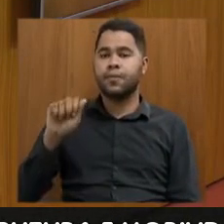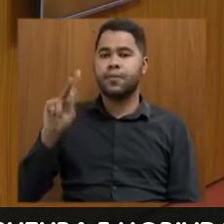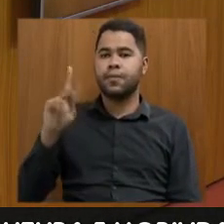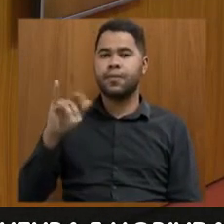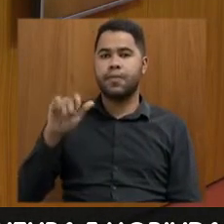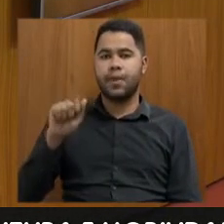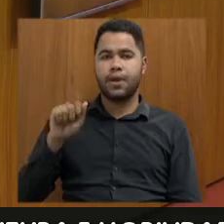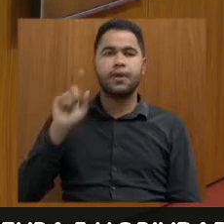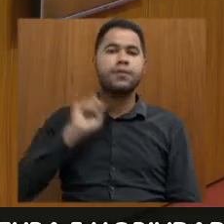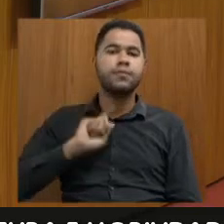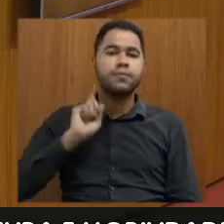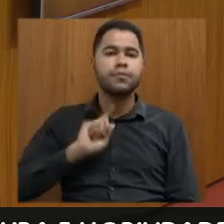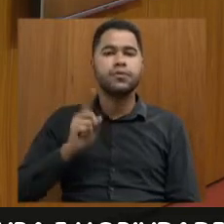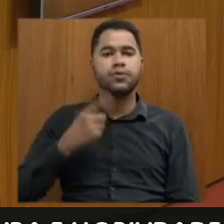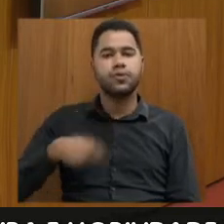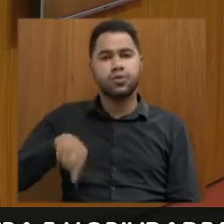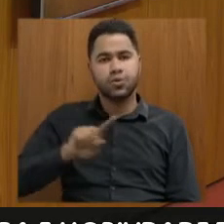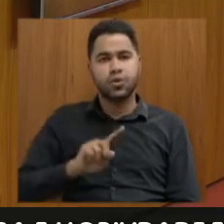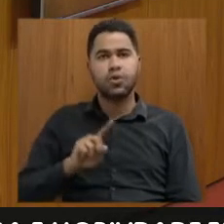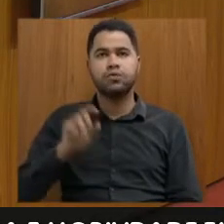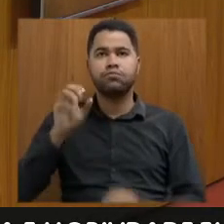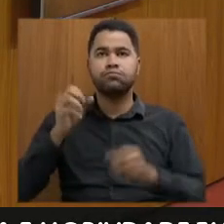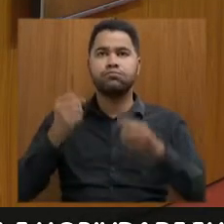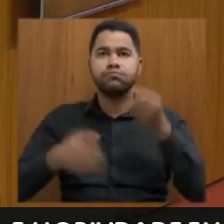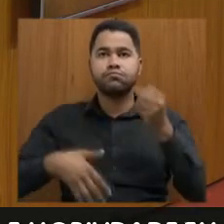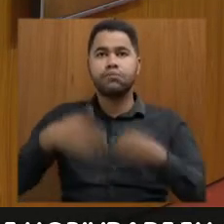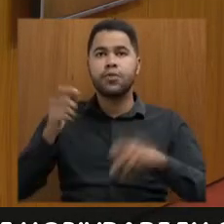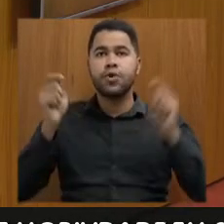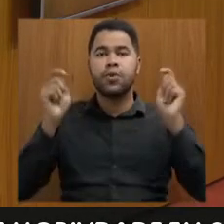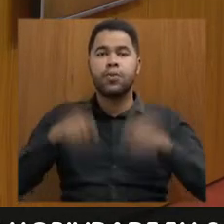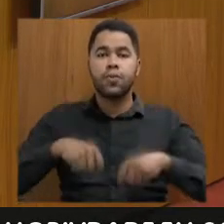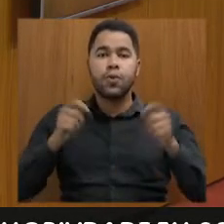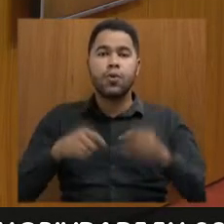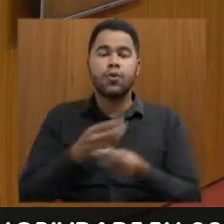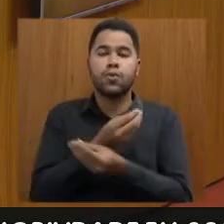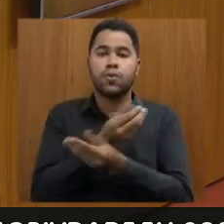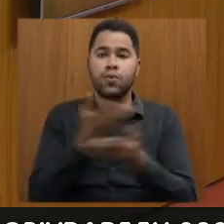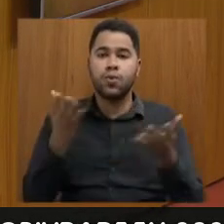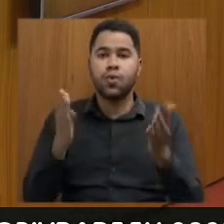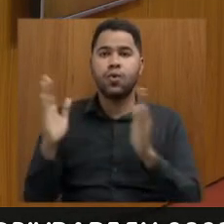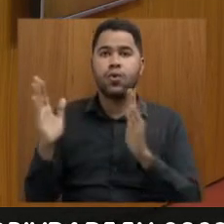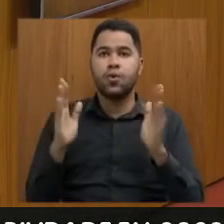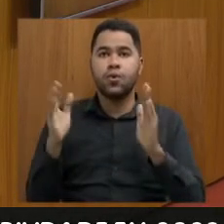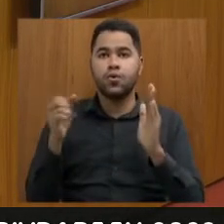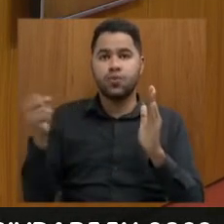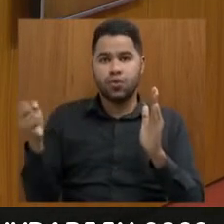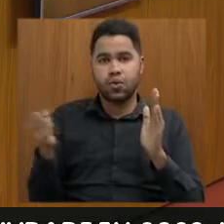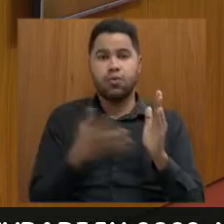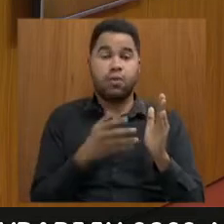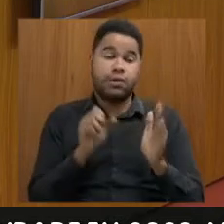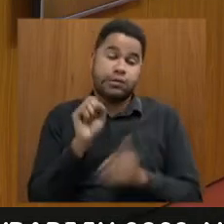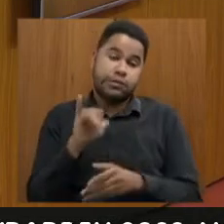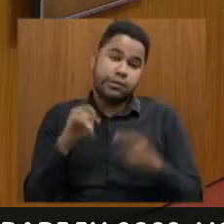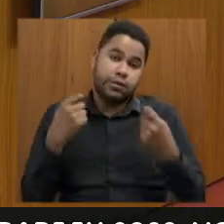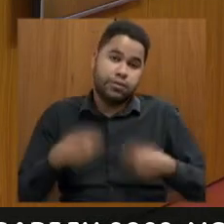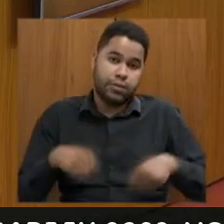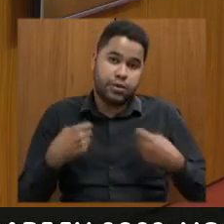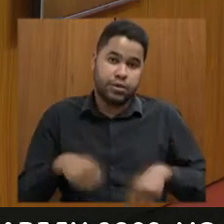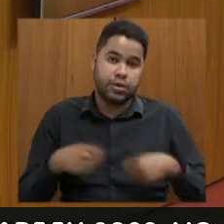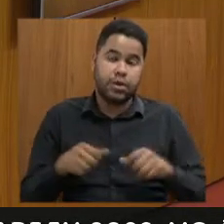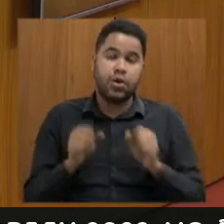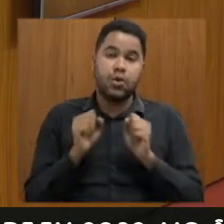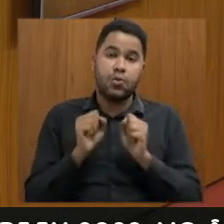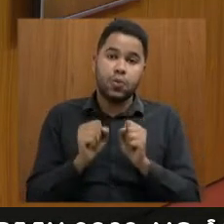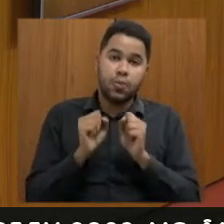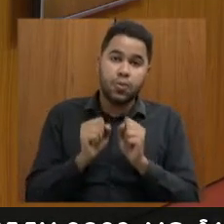hoje com a ver ele ele disseram que a possibilidade de eles entregarem o trecho renovado se eu não